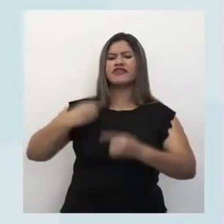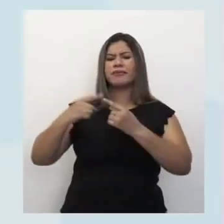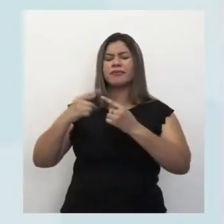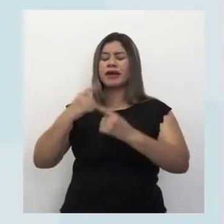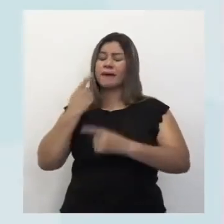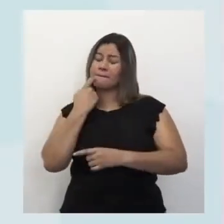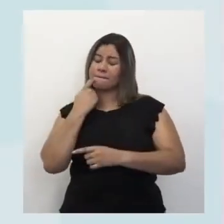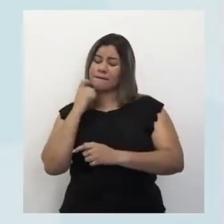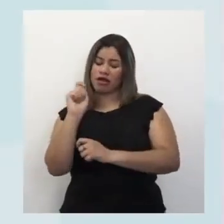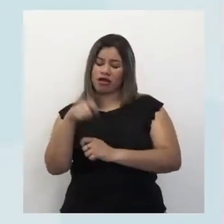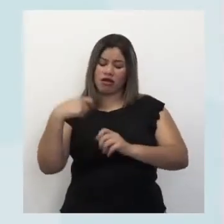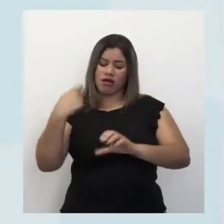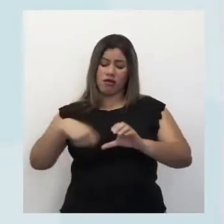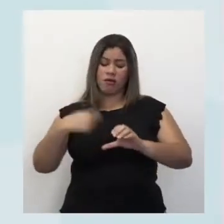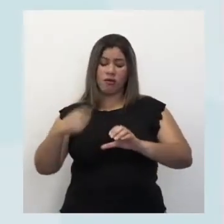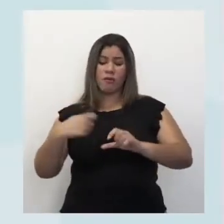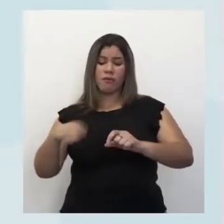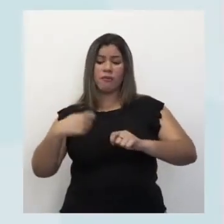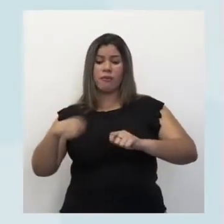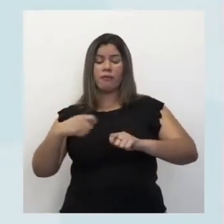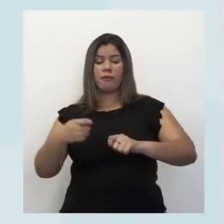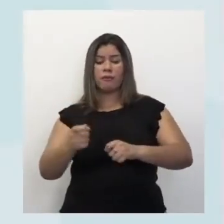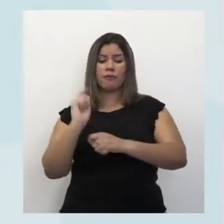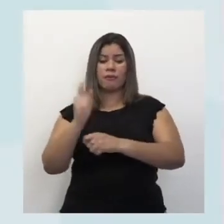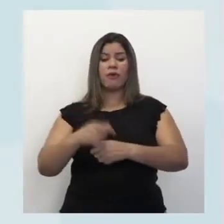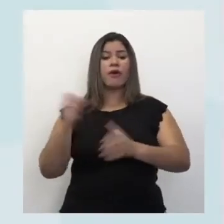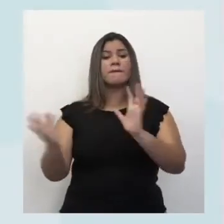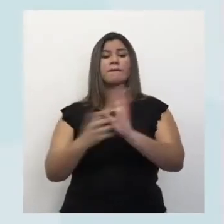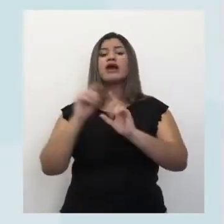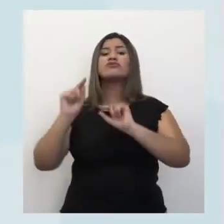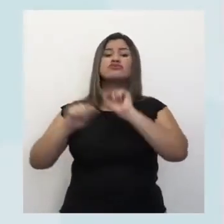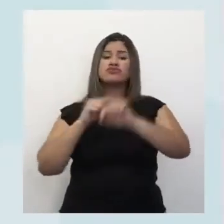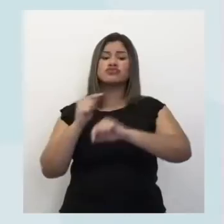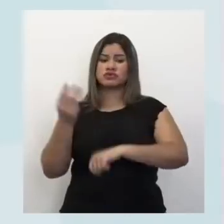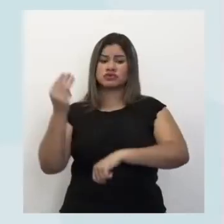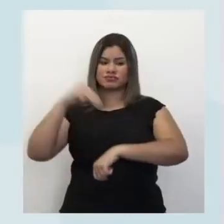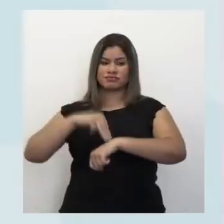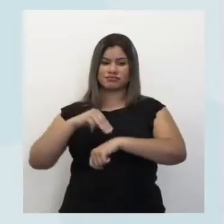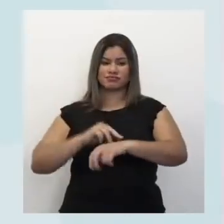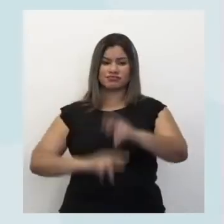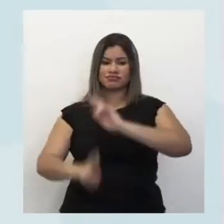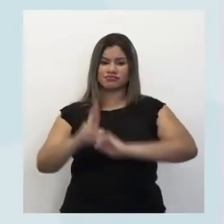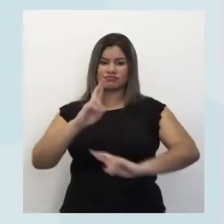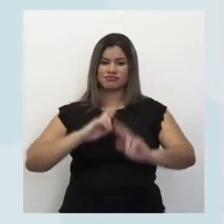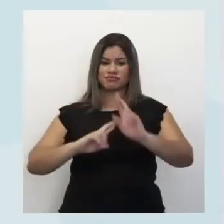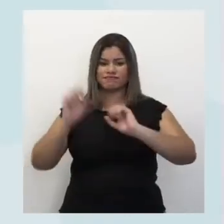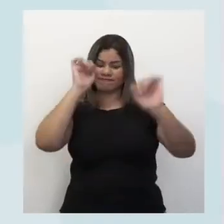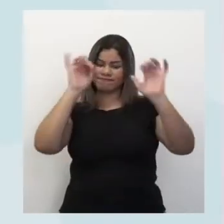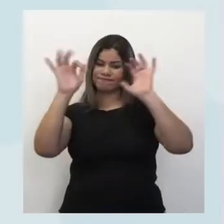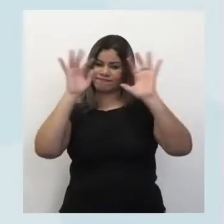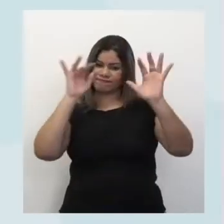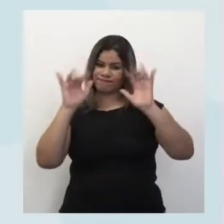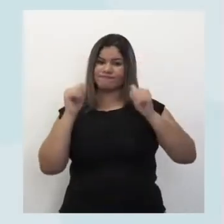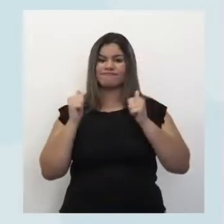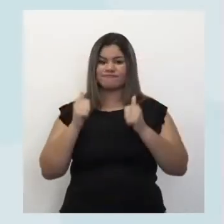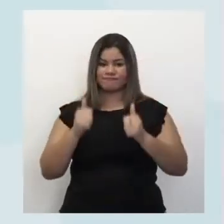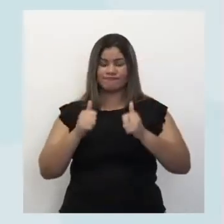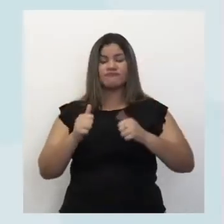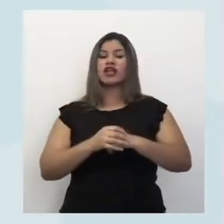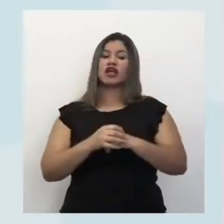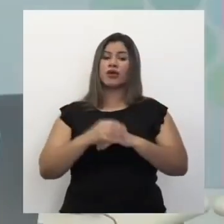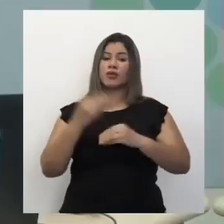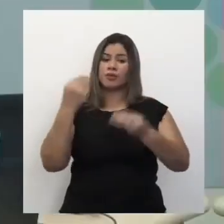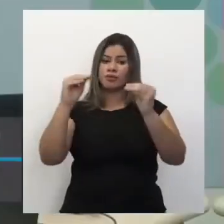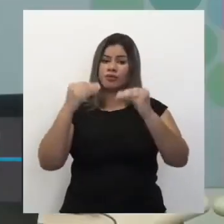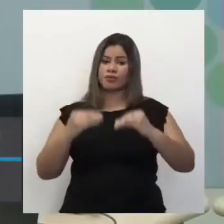nessa região, quais os impactos causados? Tá? Vou dar 3 minutinhos aí para você pensar e pode colocar aí alguma